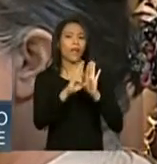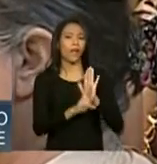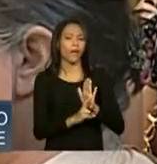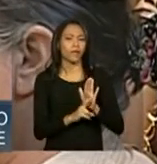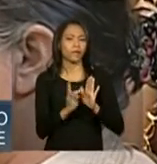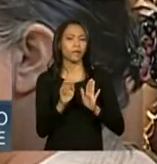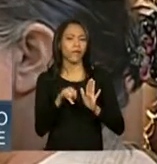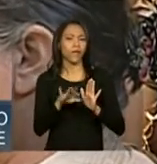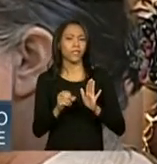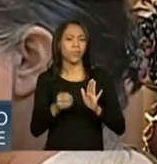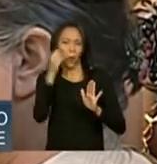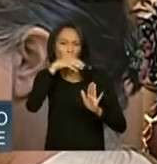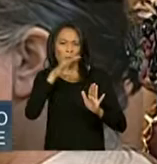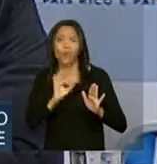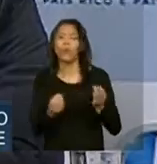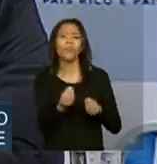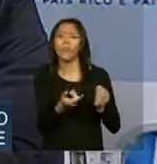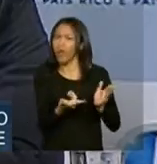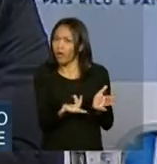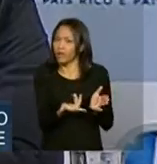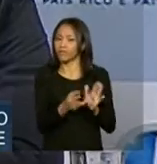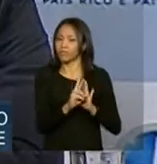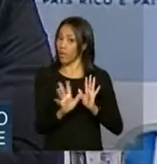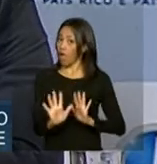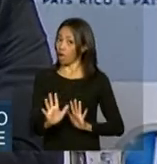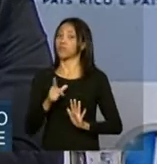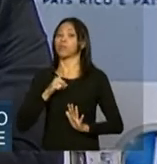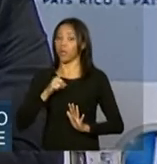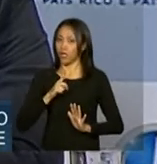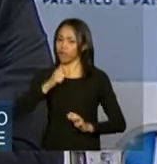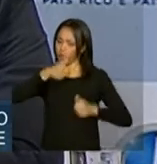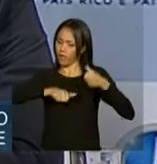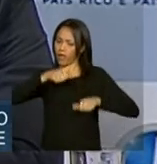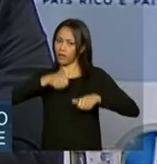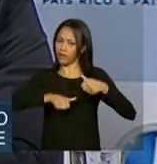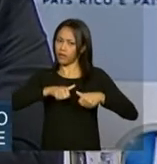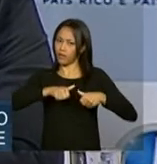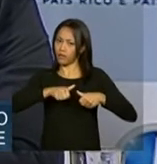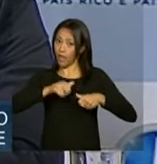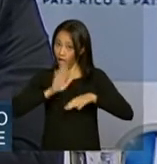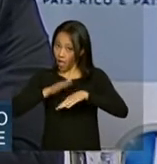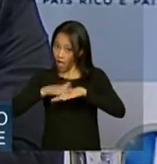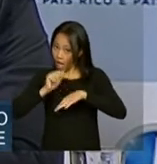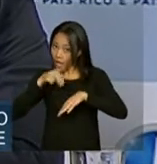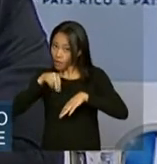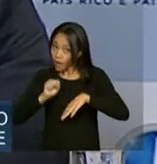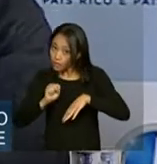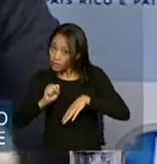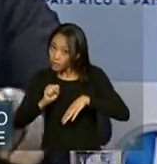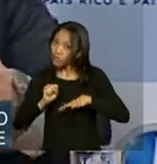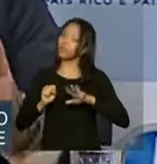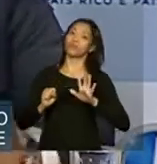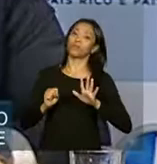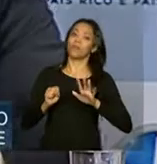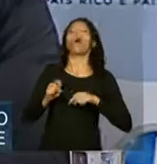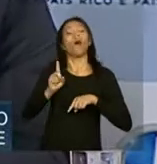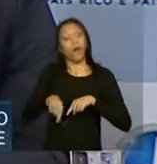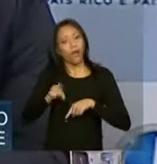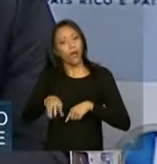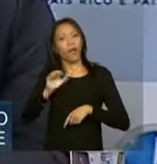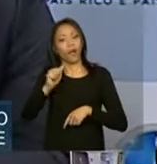Como funciona? Nós fazemos uma análise técnica. Né? É a ANS que determina.